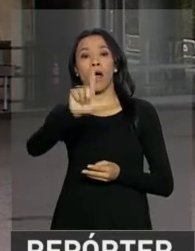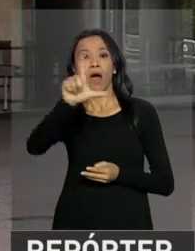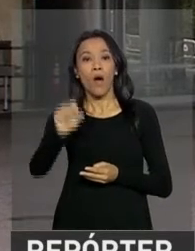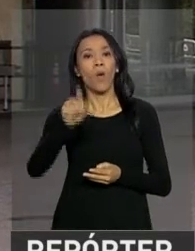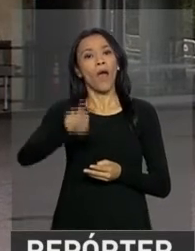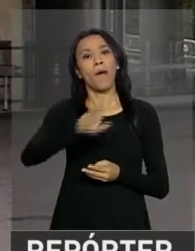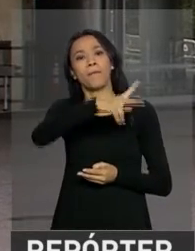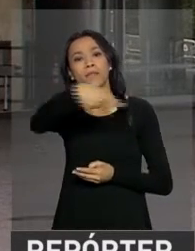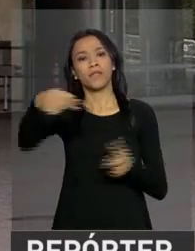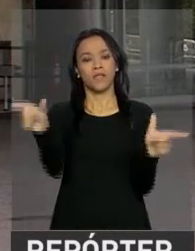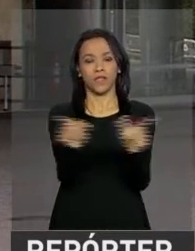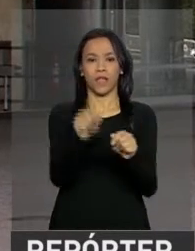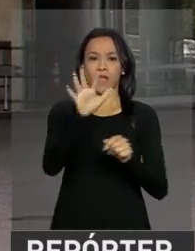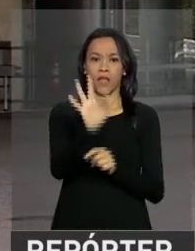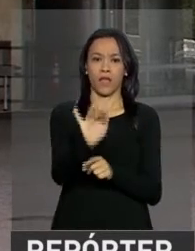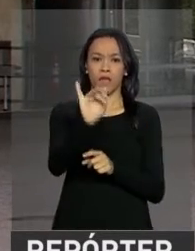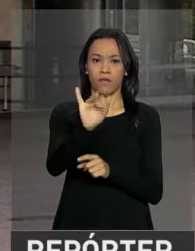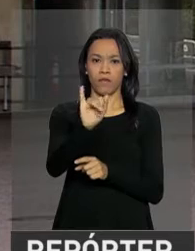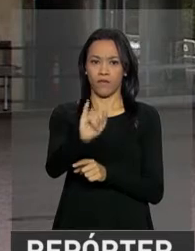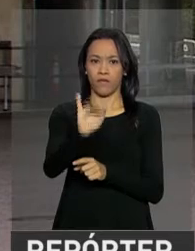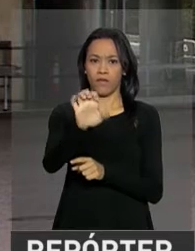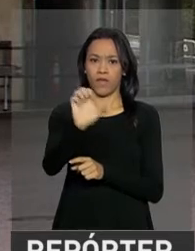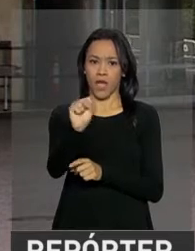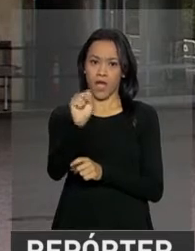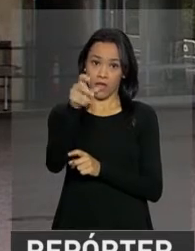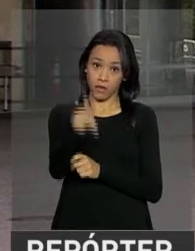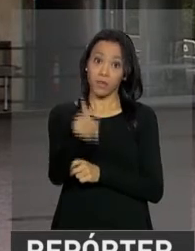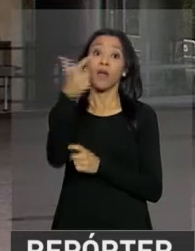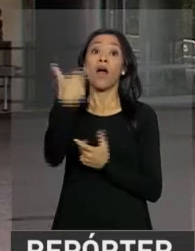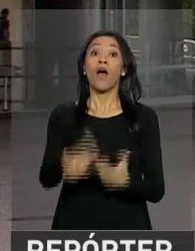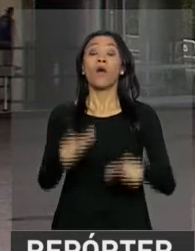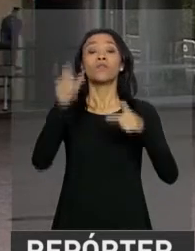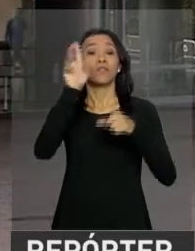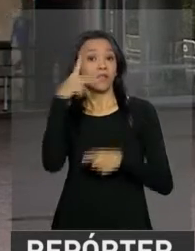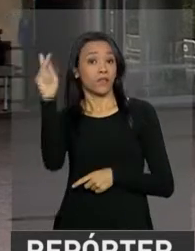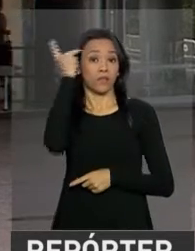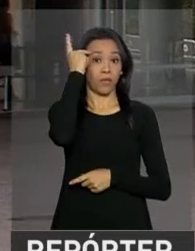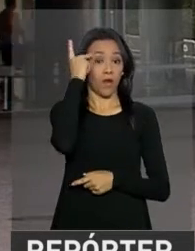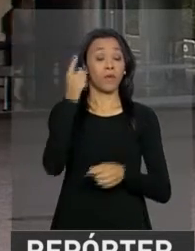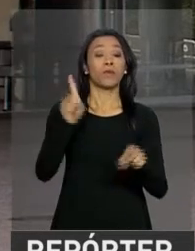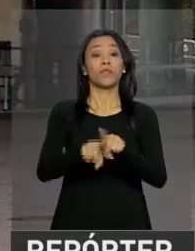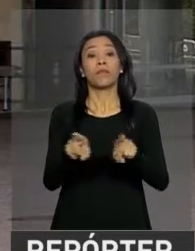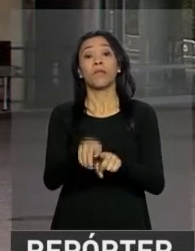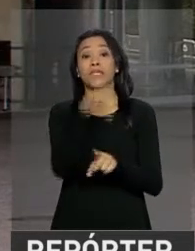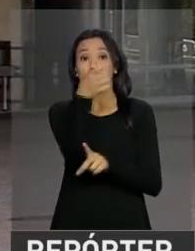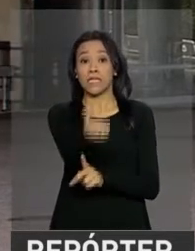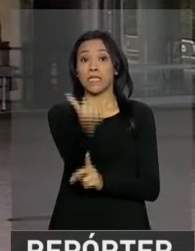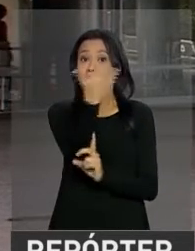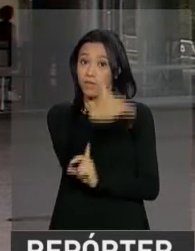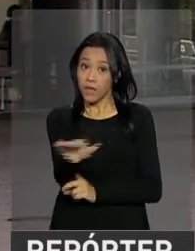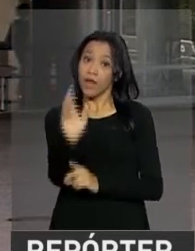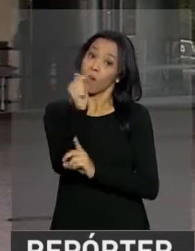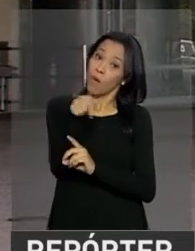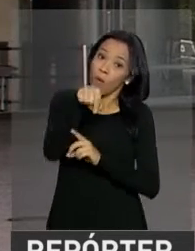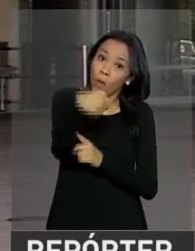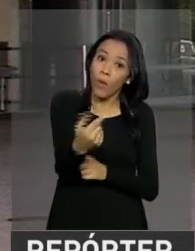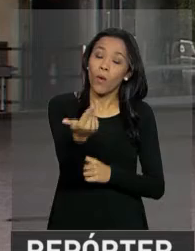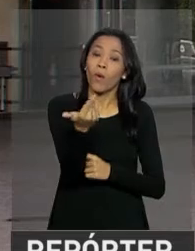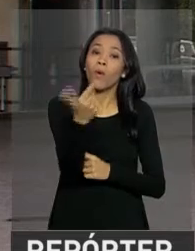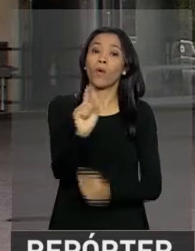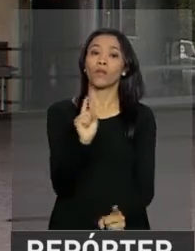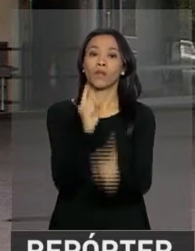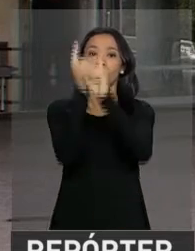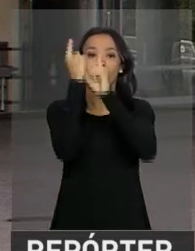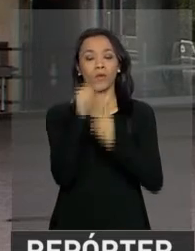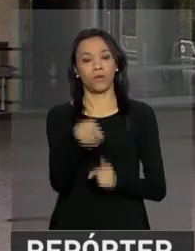a federação das indústrias do estado de são paulo ea partir de seis e meia o presidente em exercício se reúne com o deputado federal do